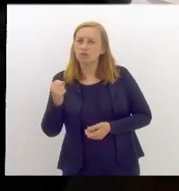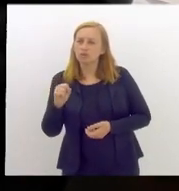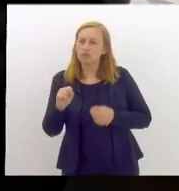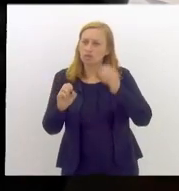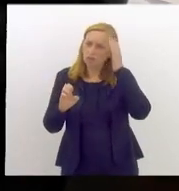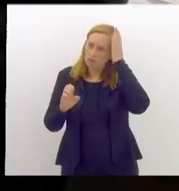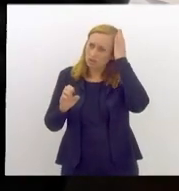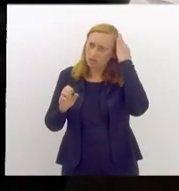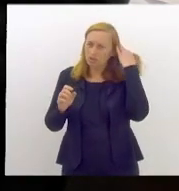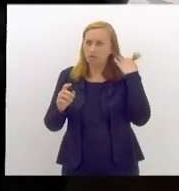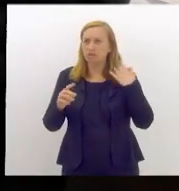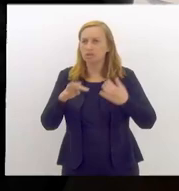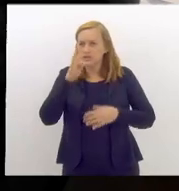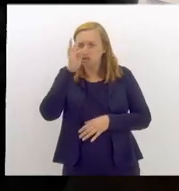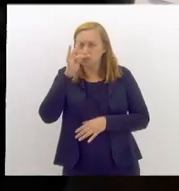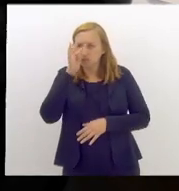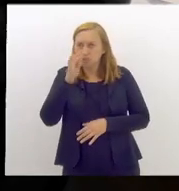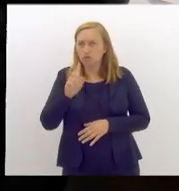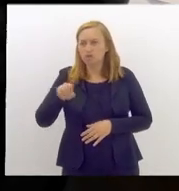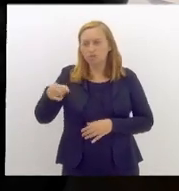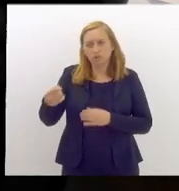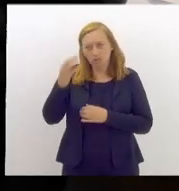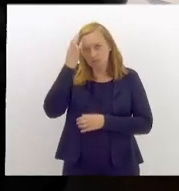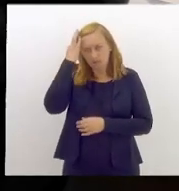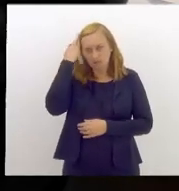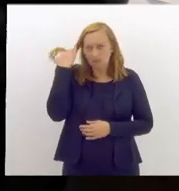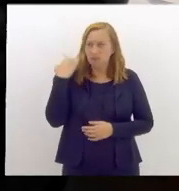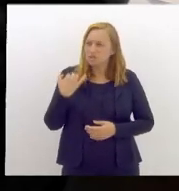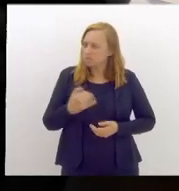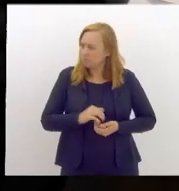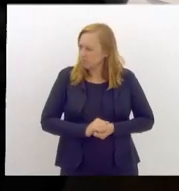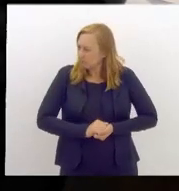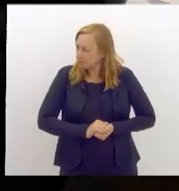etc etc dito isso